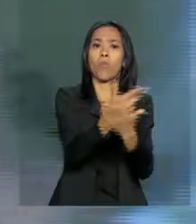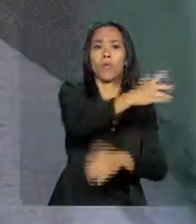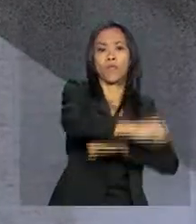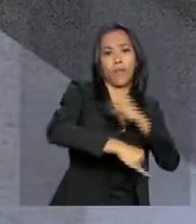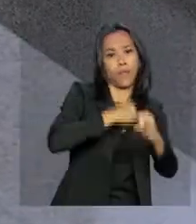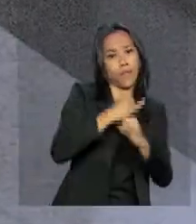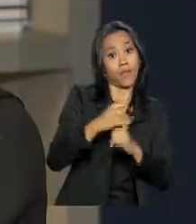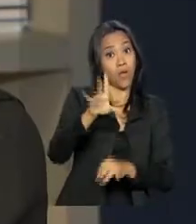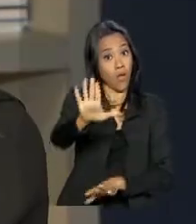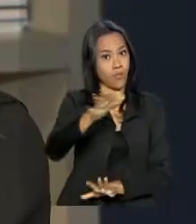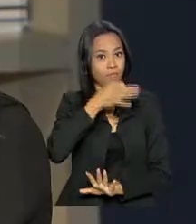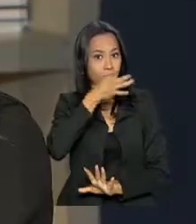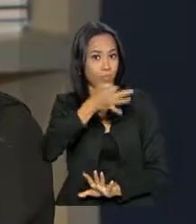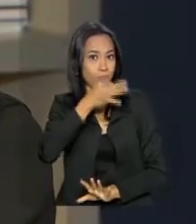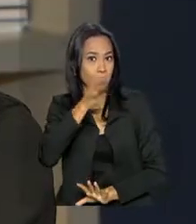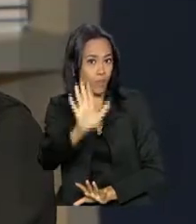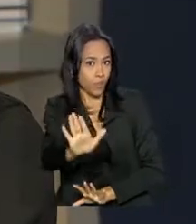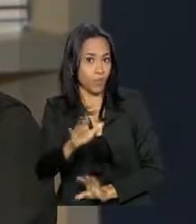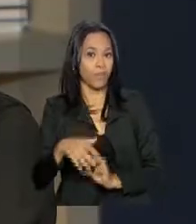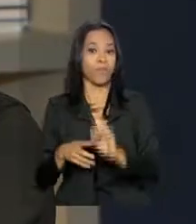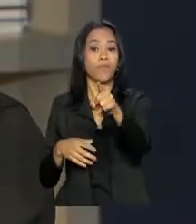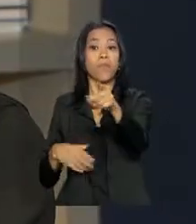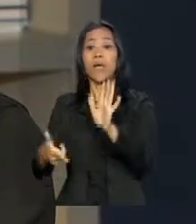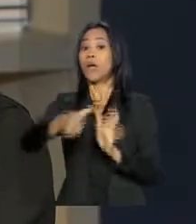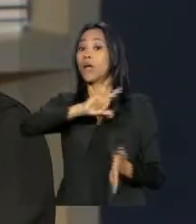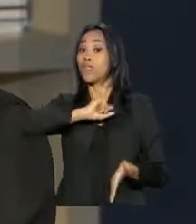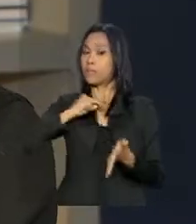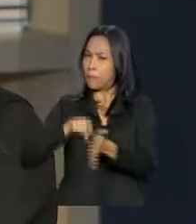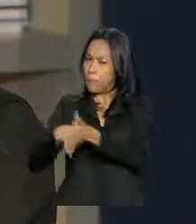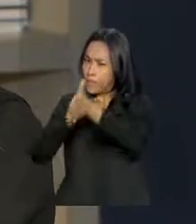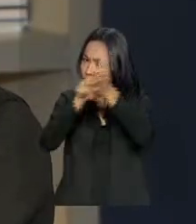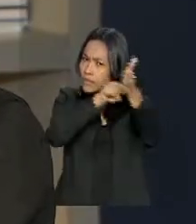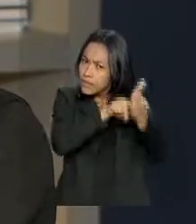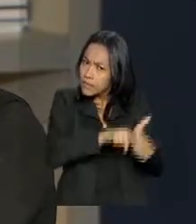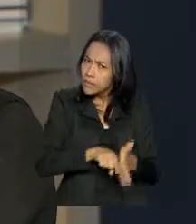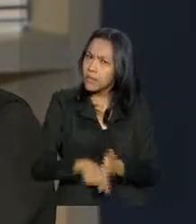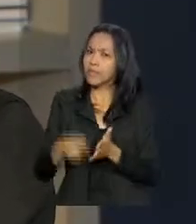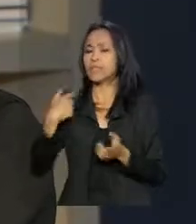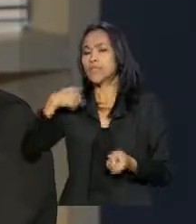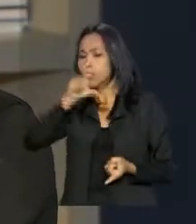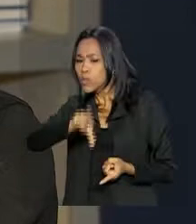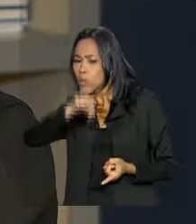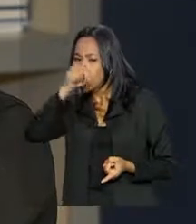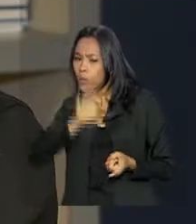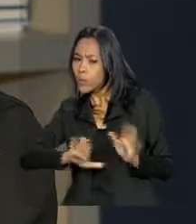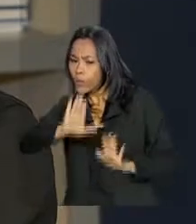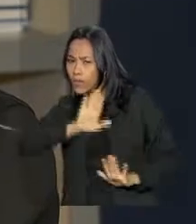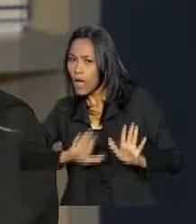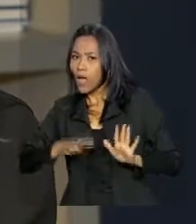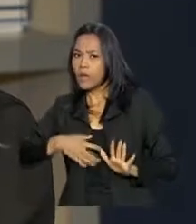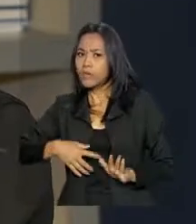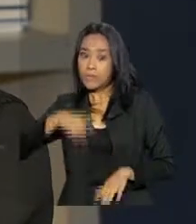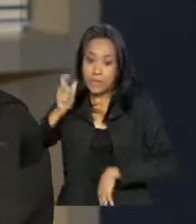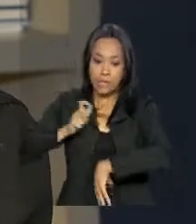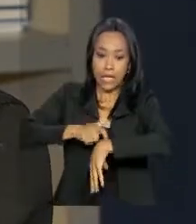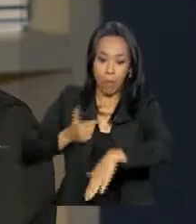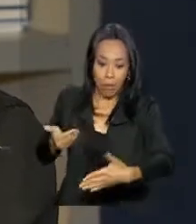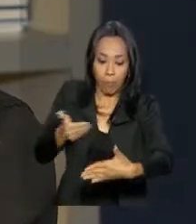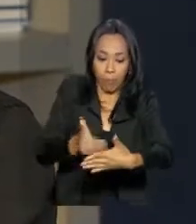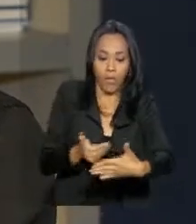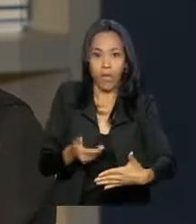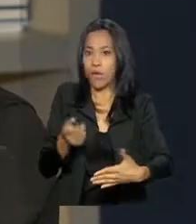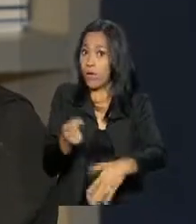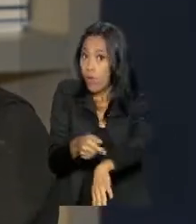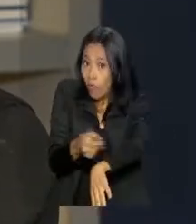algumas dicas a gente consegue consumidor faça uma pesquisa de mercado é que ele escolha o produto com muito cuidado com o objetivo maior o que geralmente os